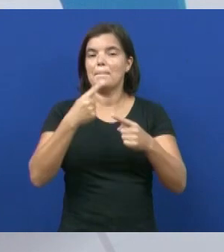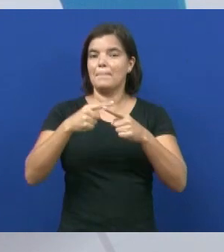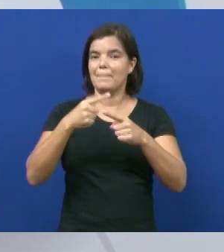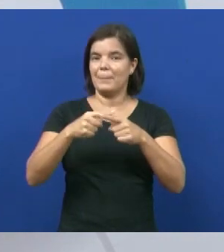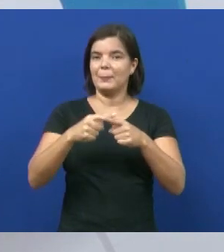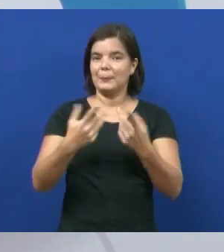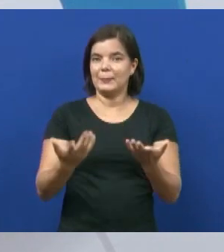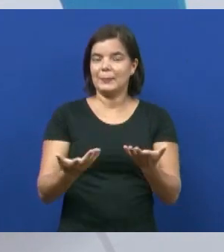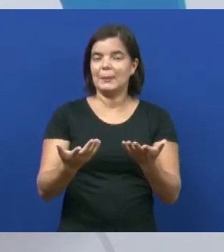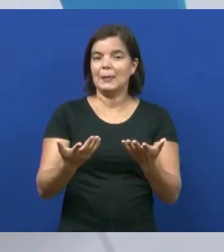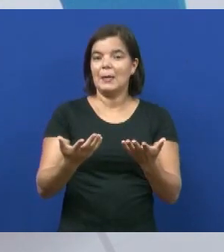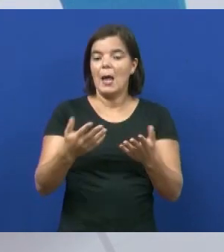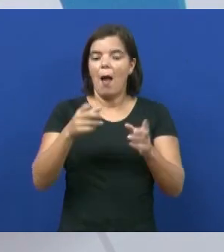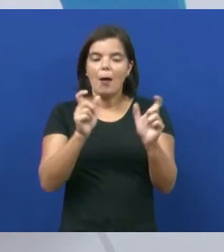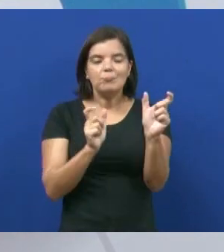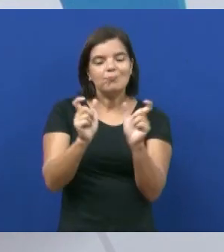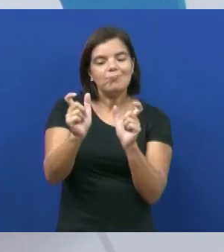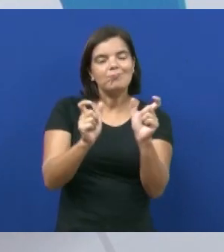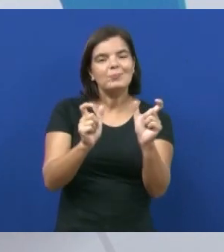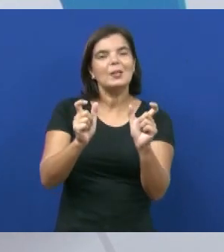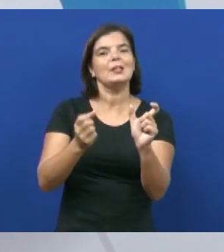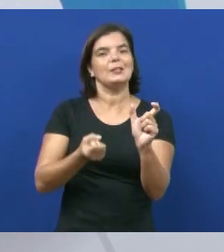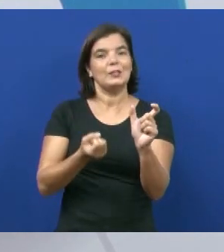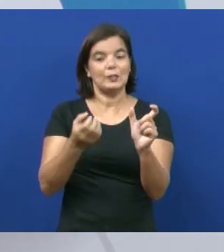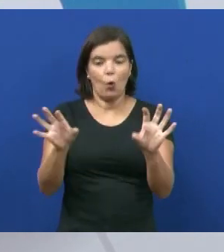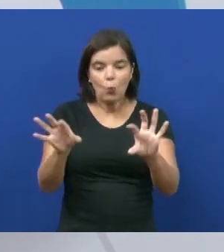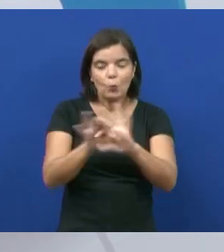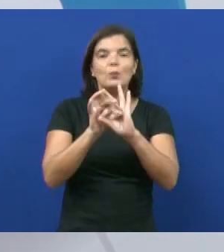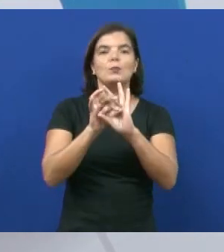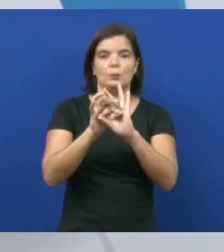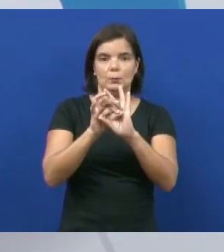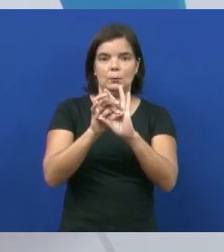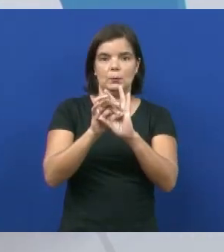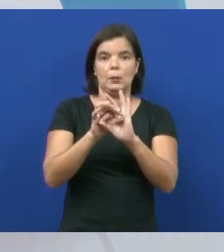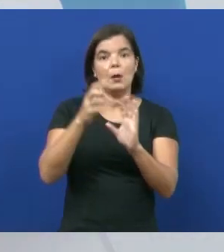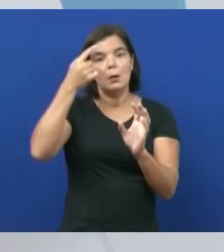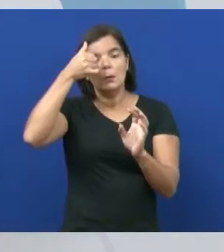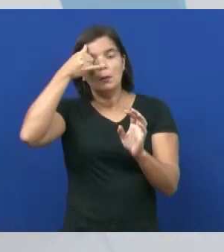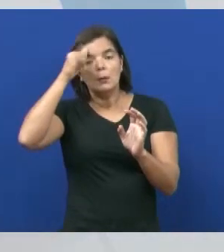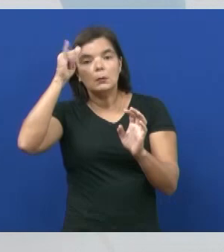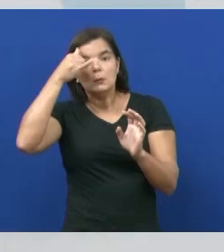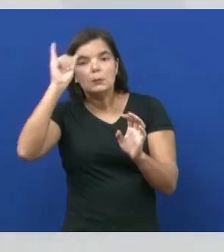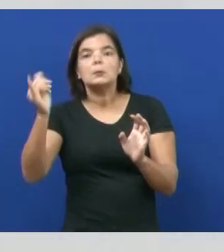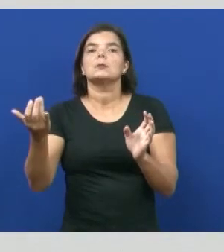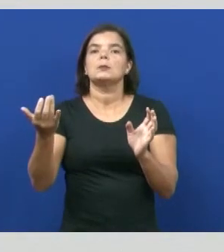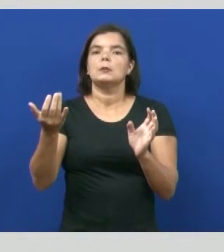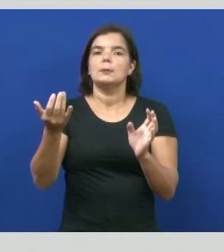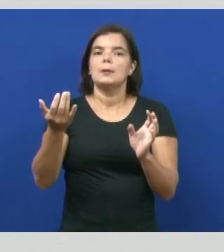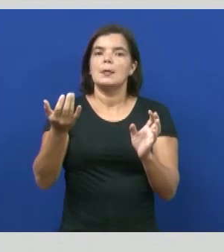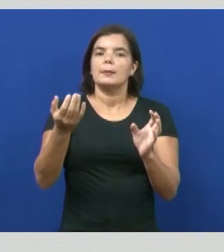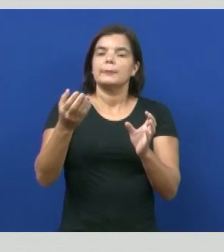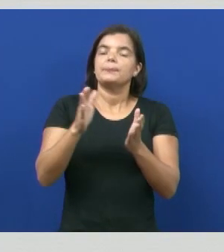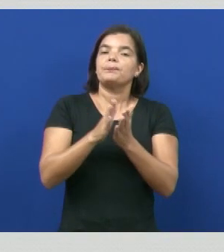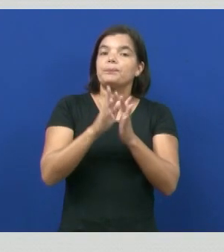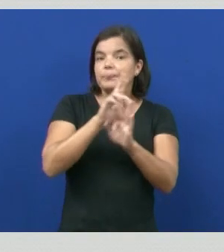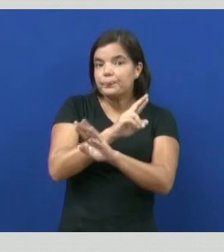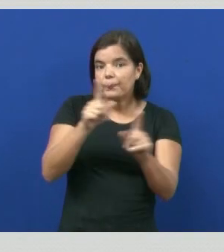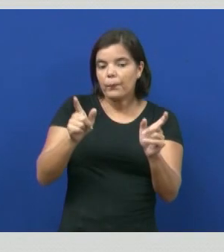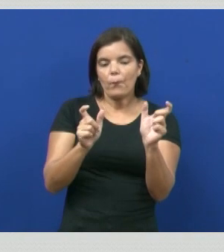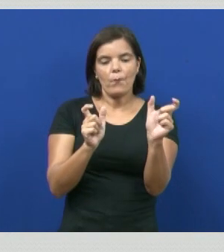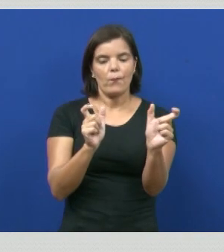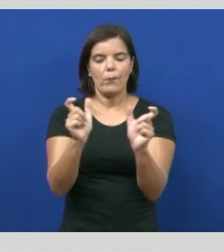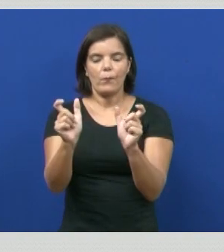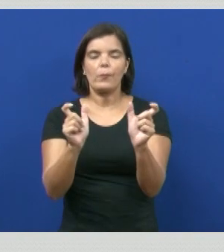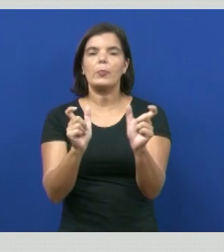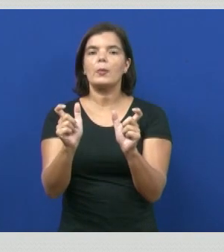Porque as palavras e expressões que fazem conexão entre as ideias estão articuladas, articulando as diferentes